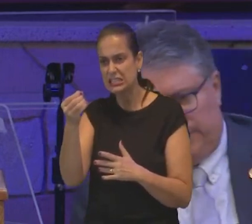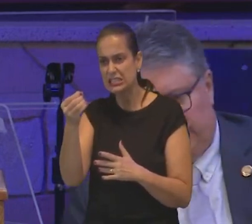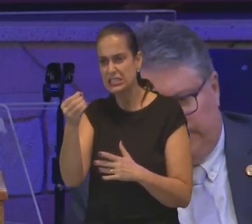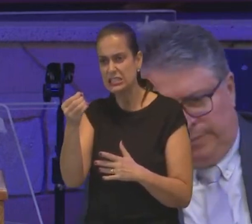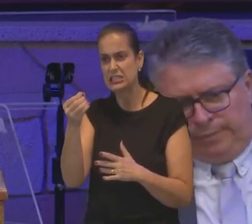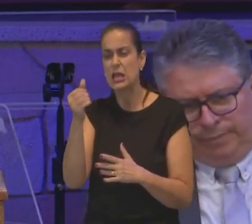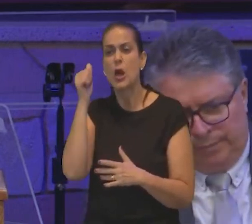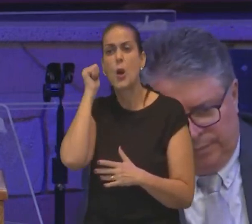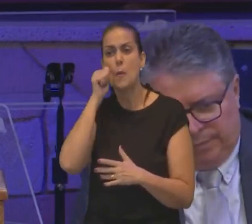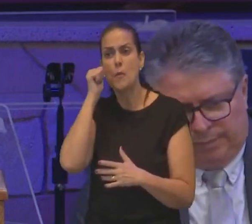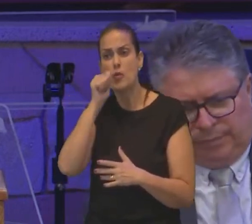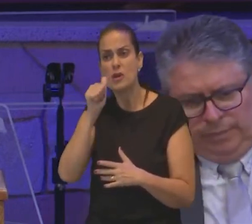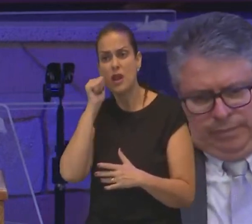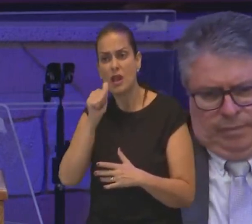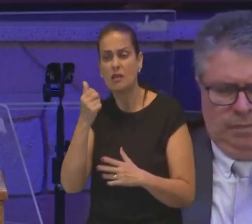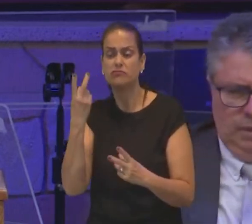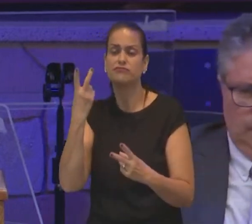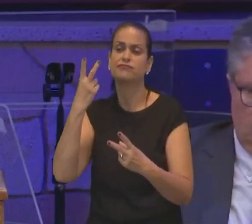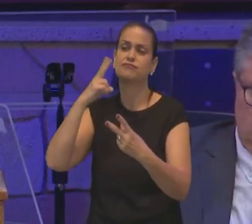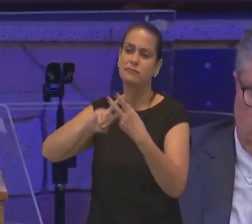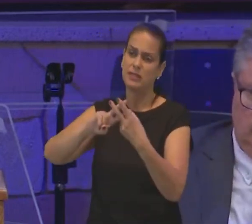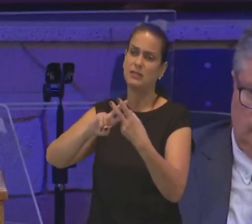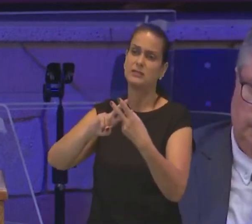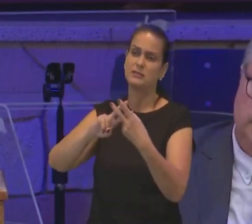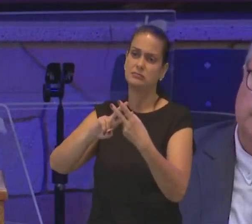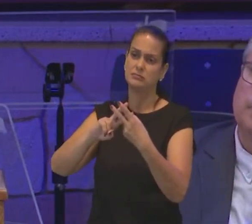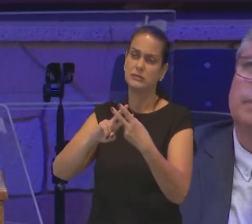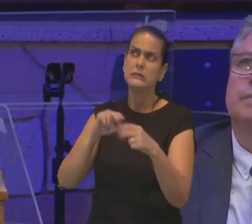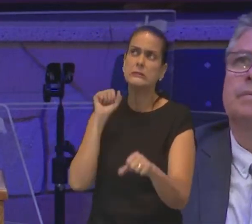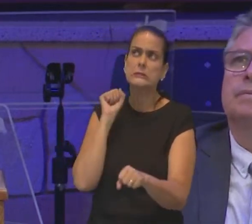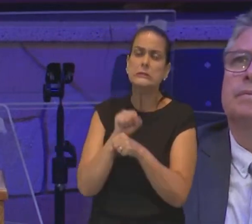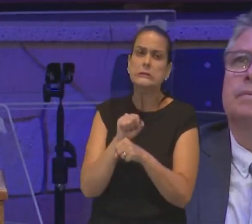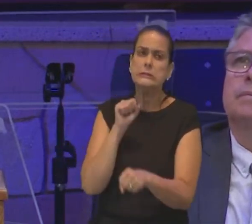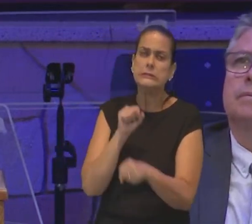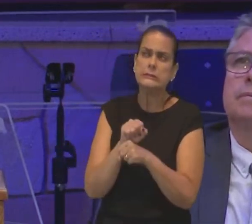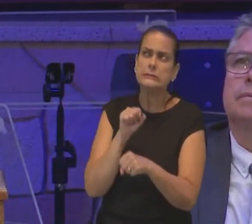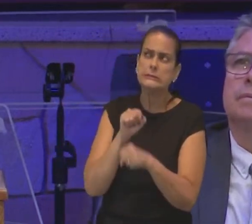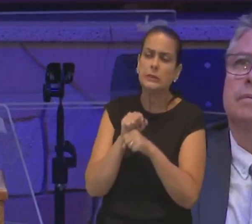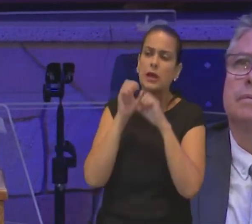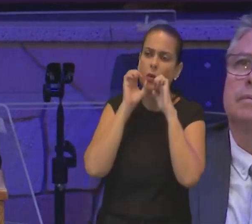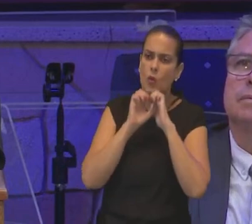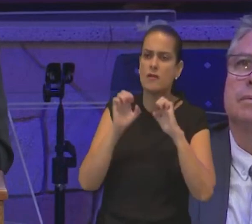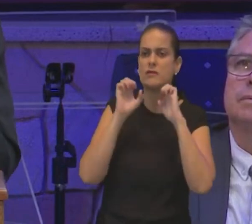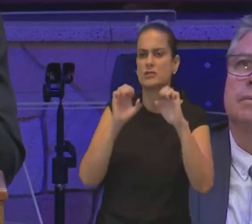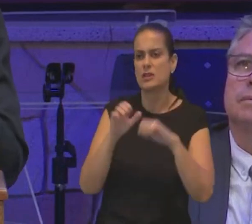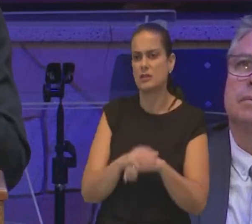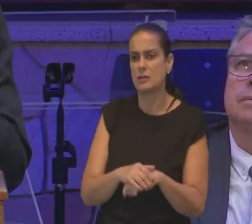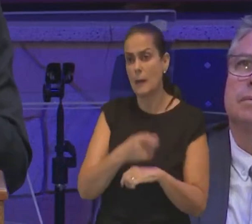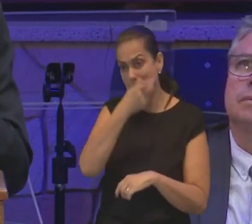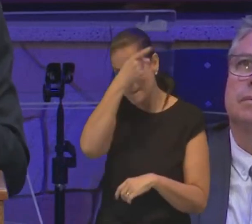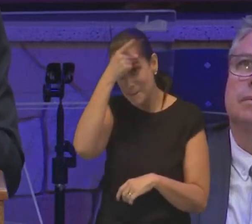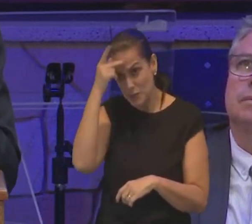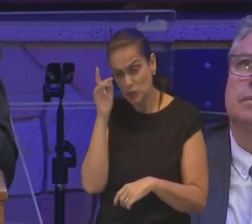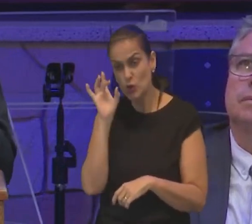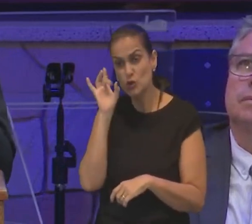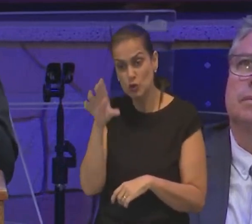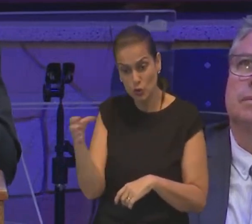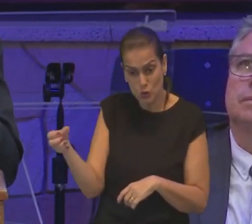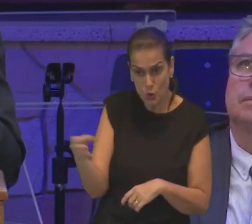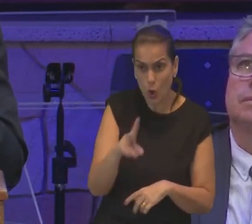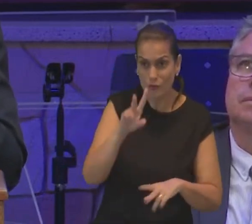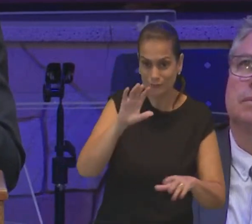na colmeia, esperando ouvir do Evangelho. Aquelas pessoas só vão ser